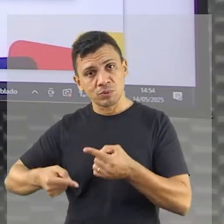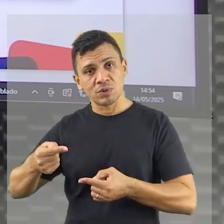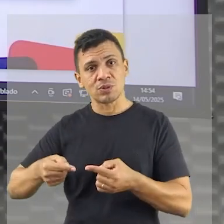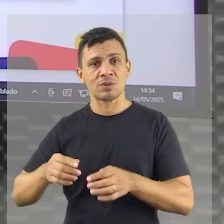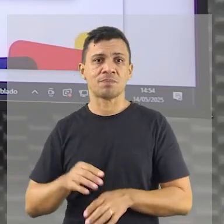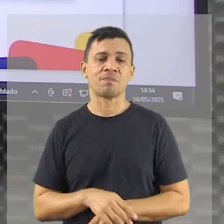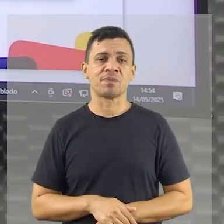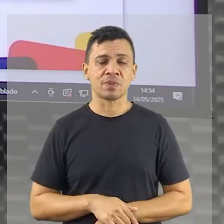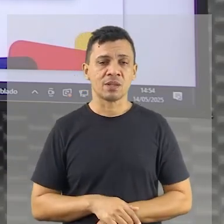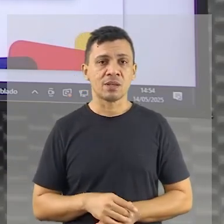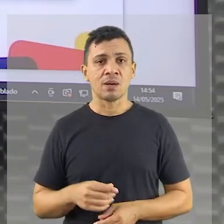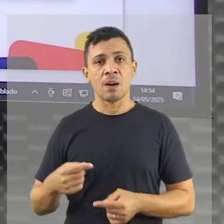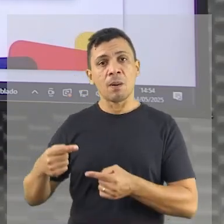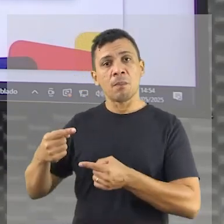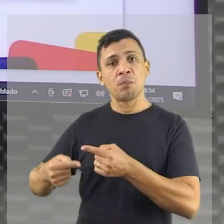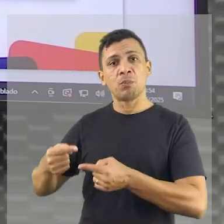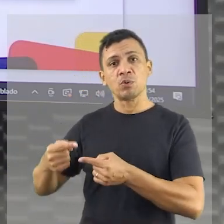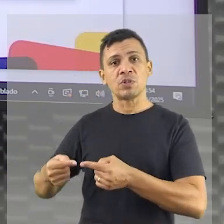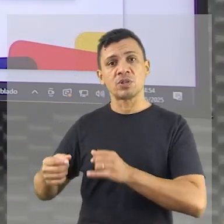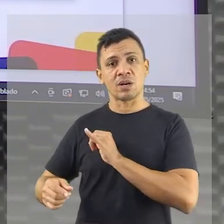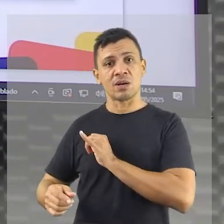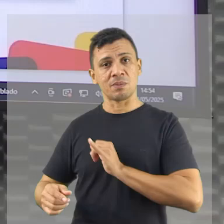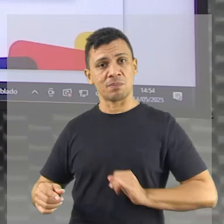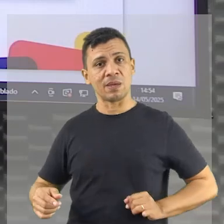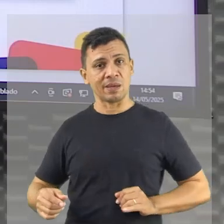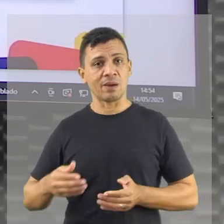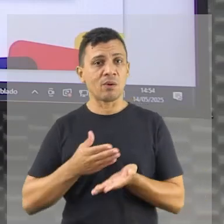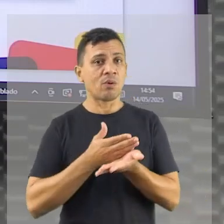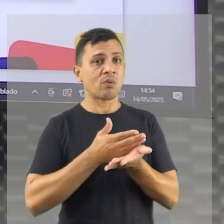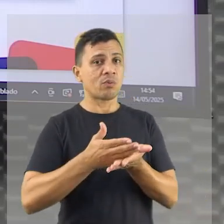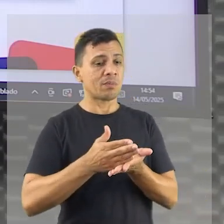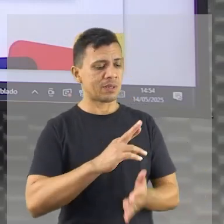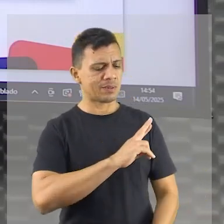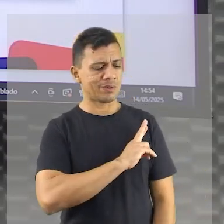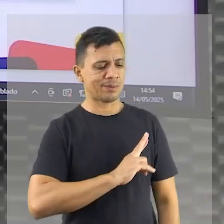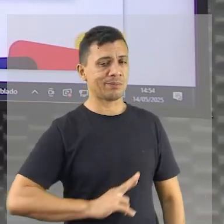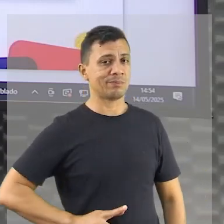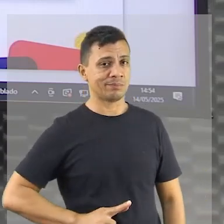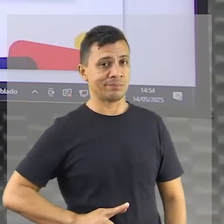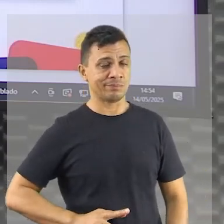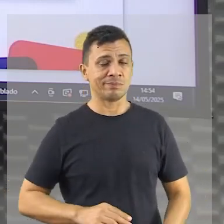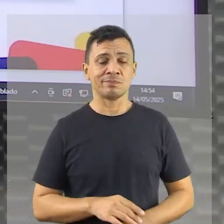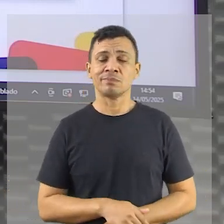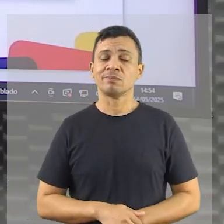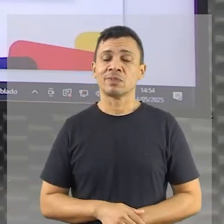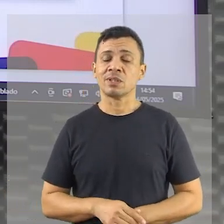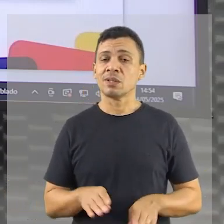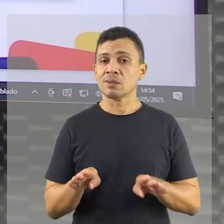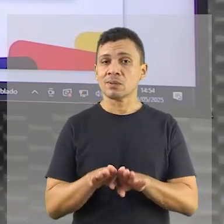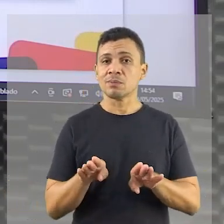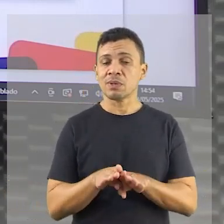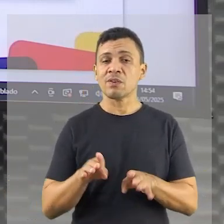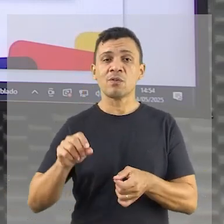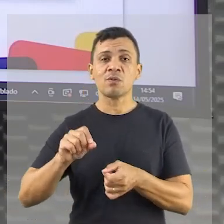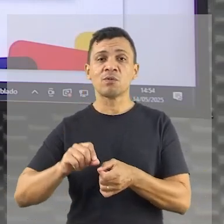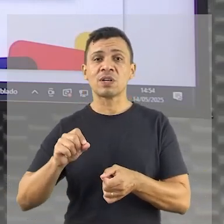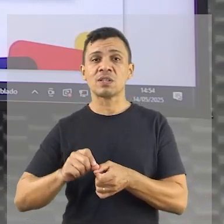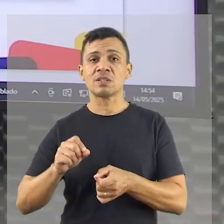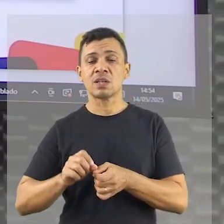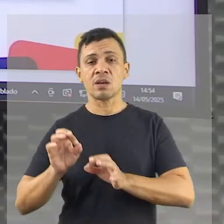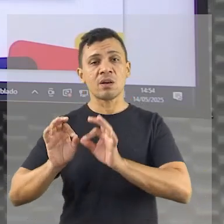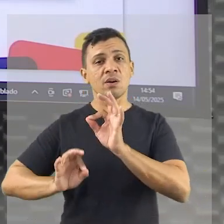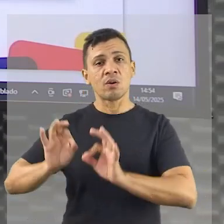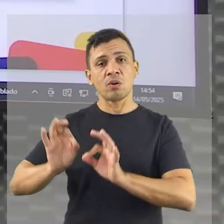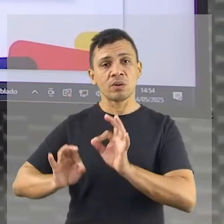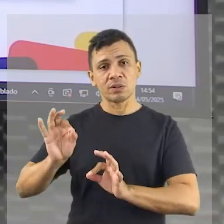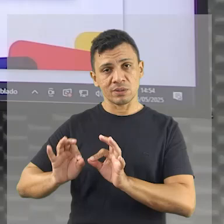de reflexões, só possui esses conceitos e essas reflexões porque esses conceitos e reflexões pertencem